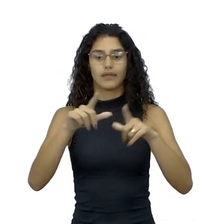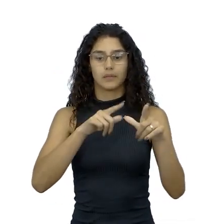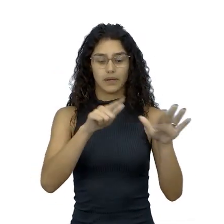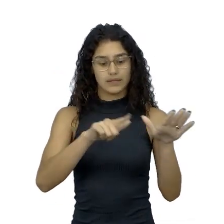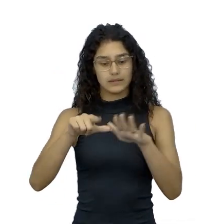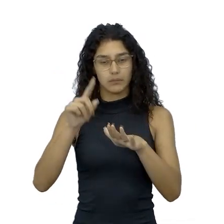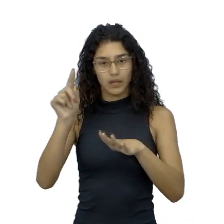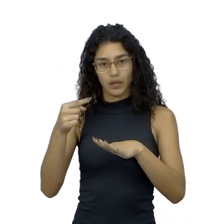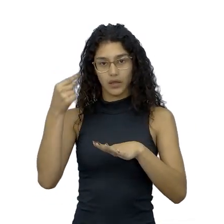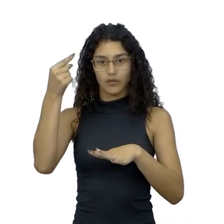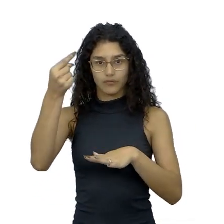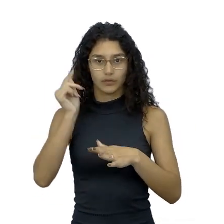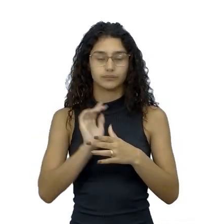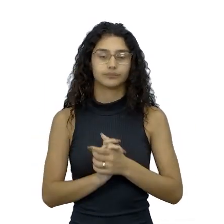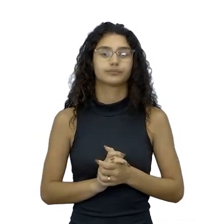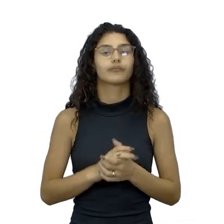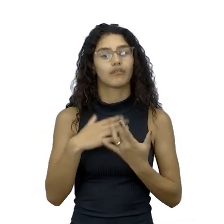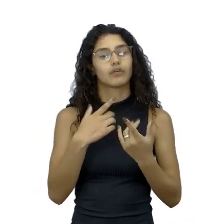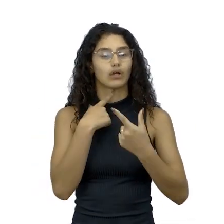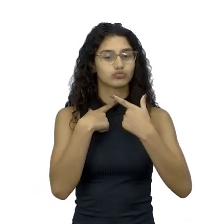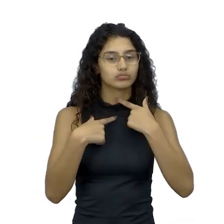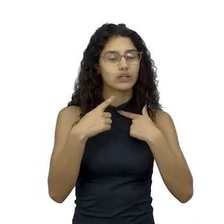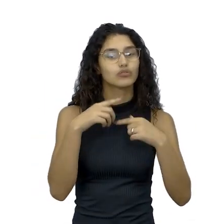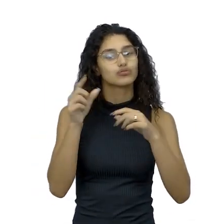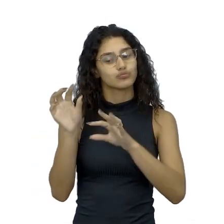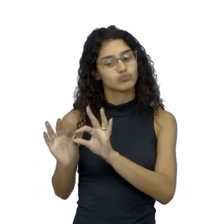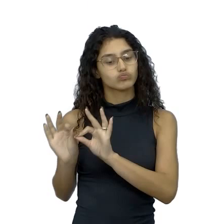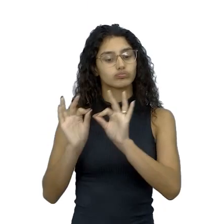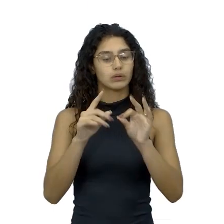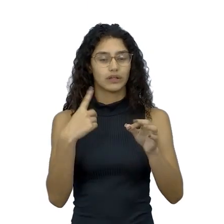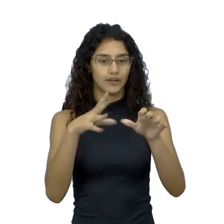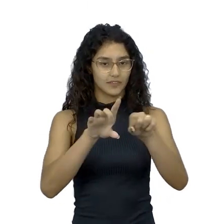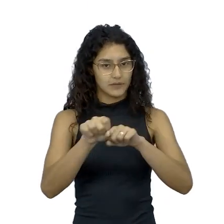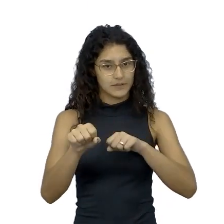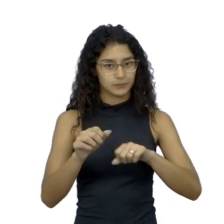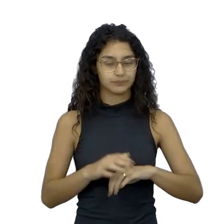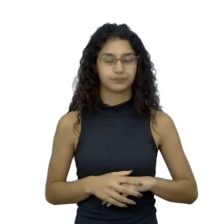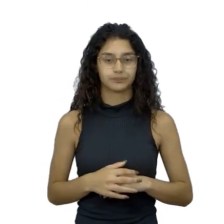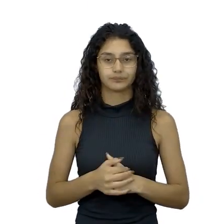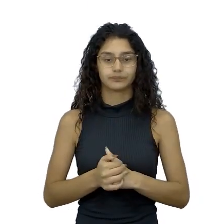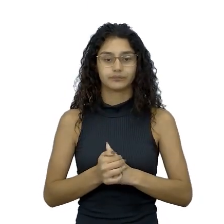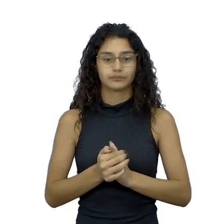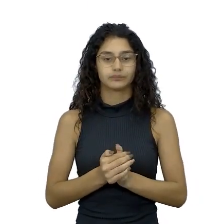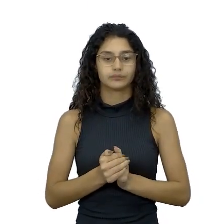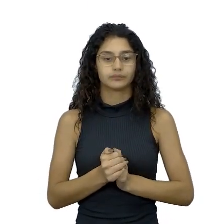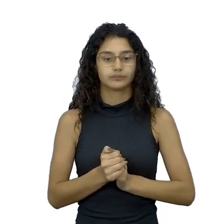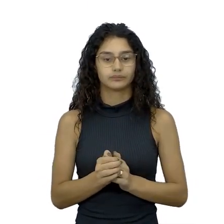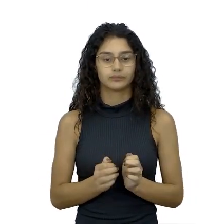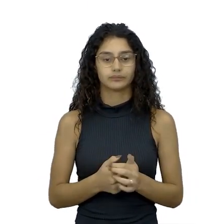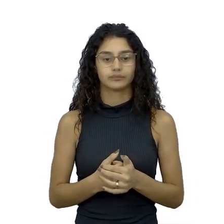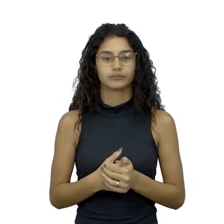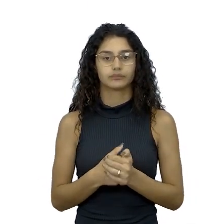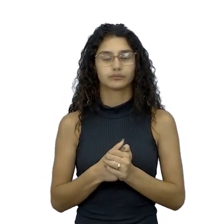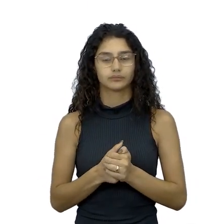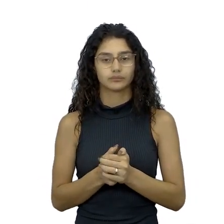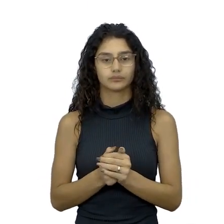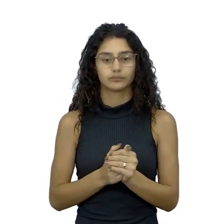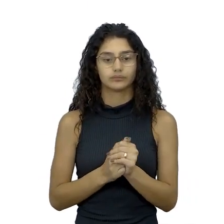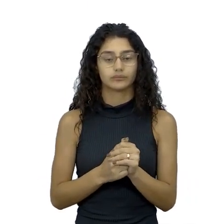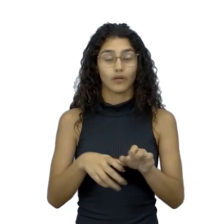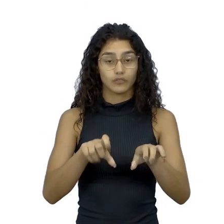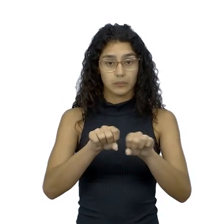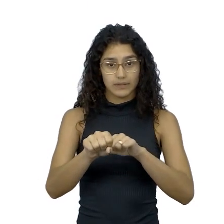que vem, ficam com vontade de acompanhar as nossas formações, tá bom? Então vamos começar. Lá na formação